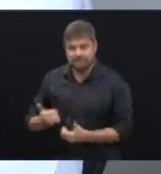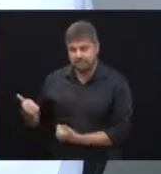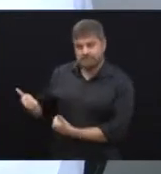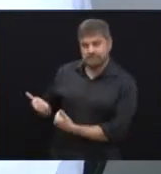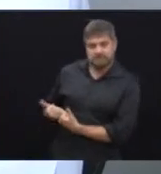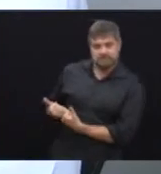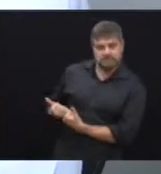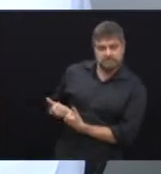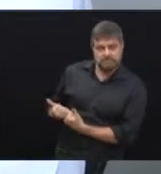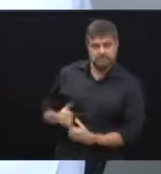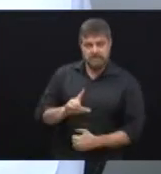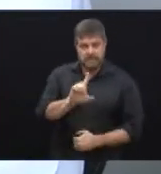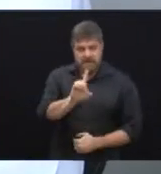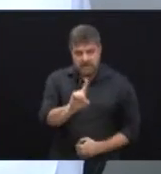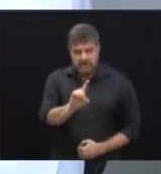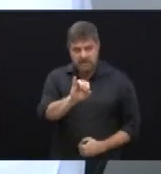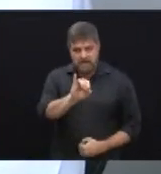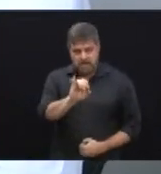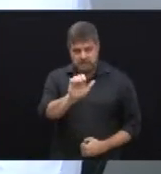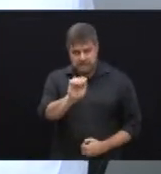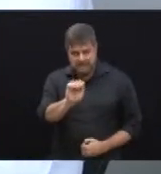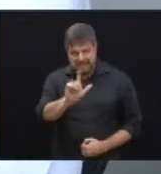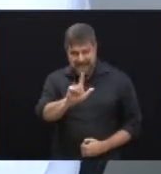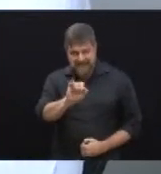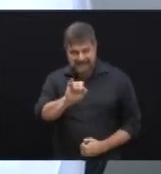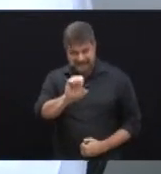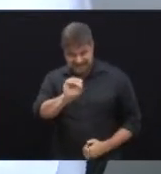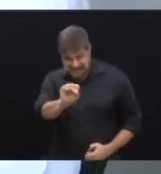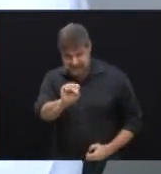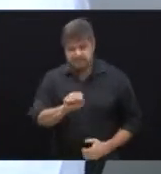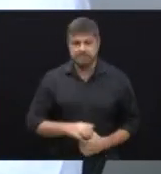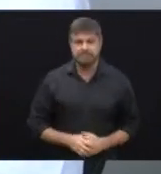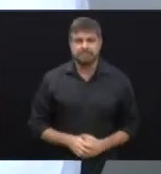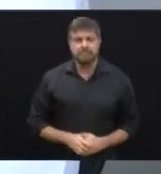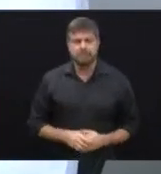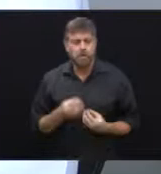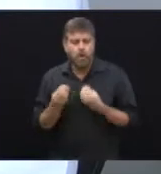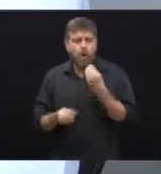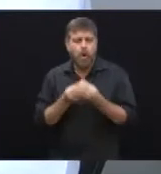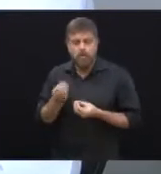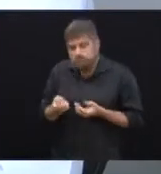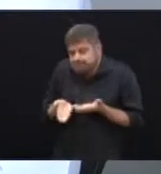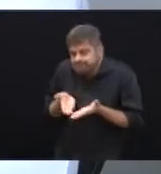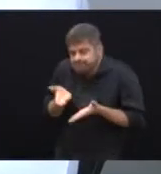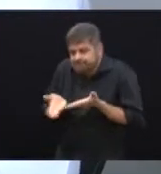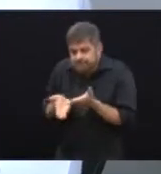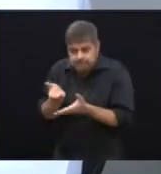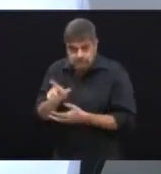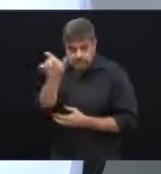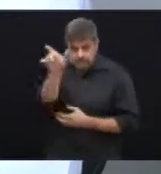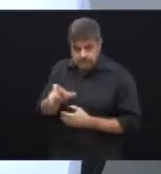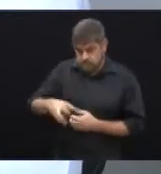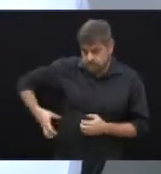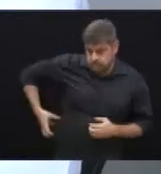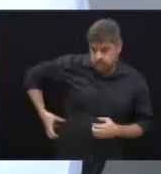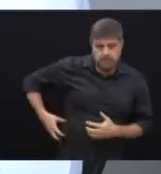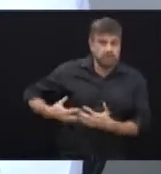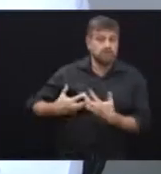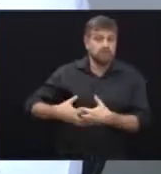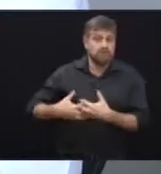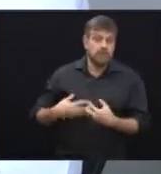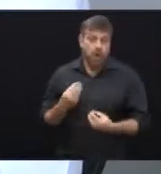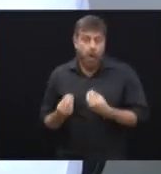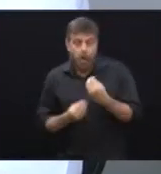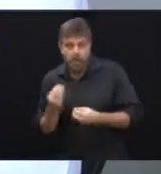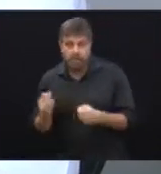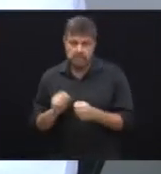substitutiva, que é a diálise, né? Hemodiálise no caso. E o jeito de tratar uma pessoa que o rim